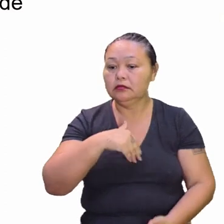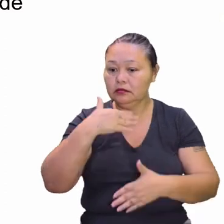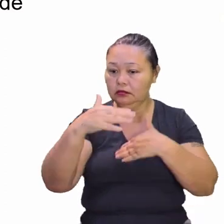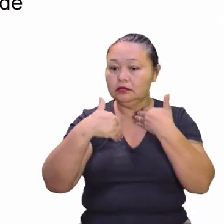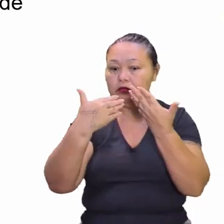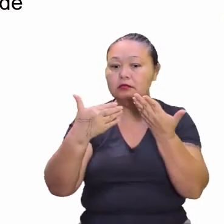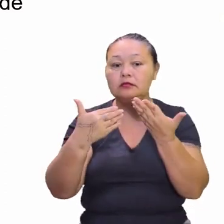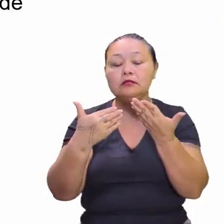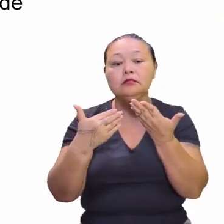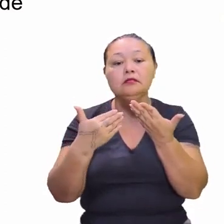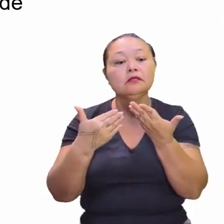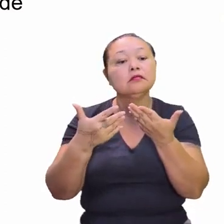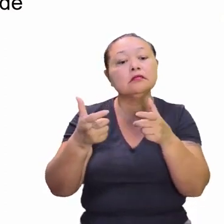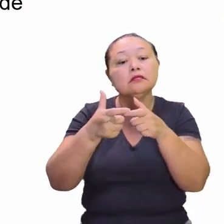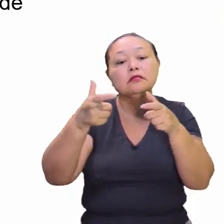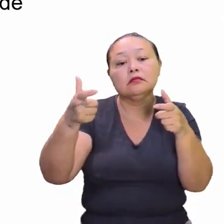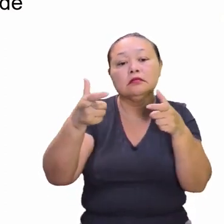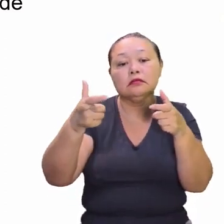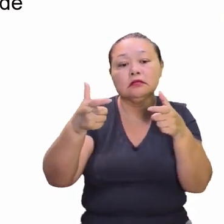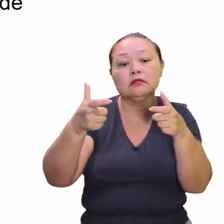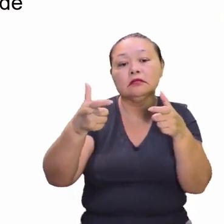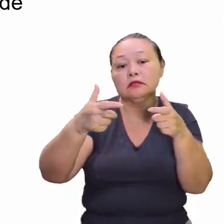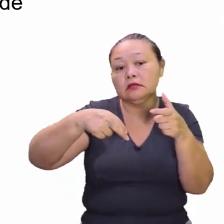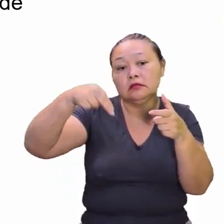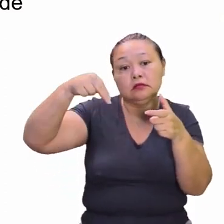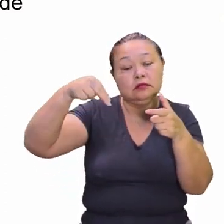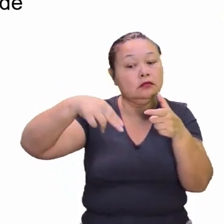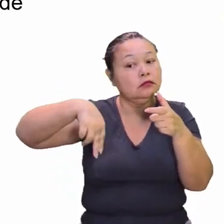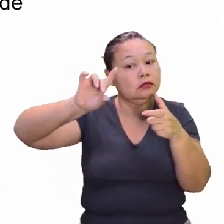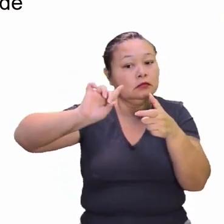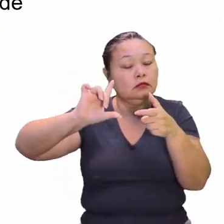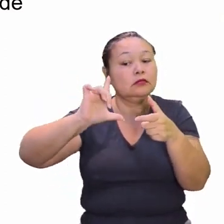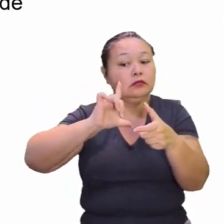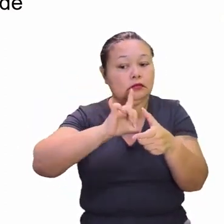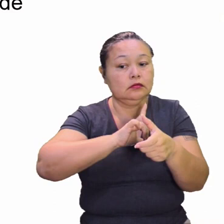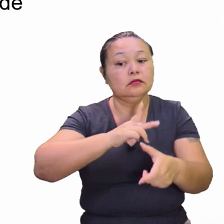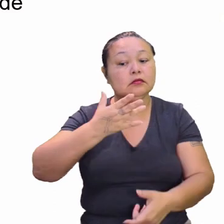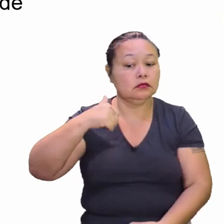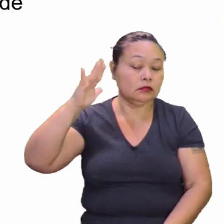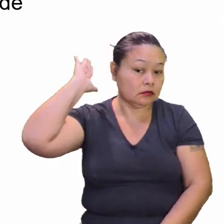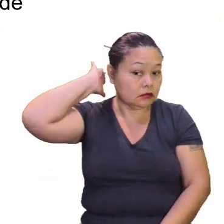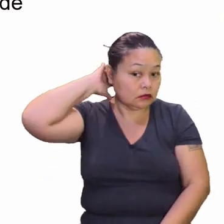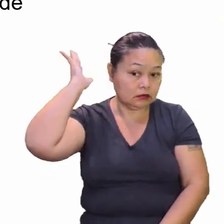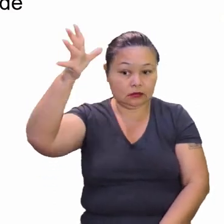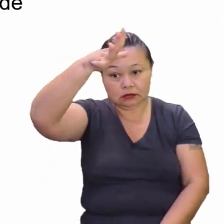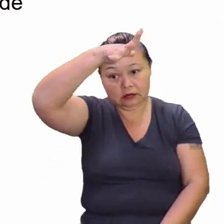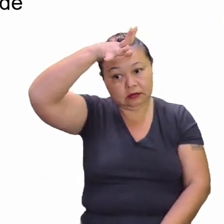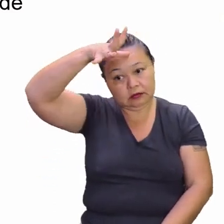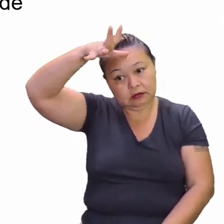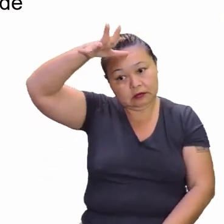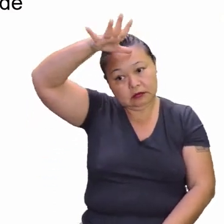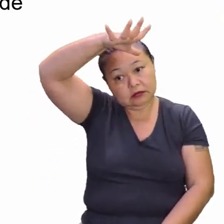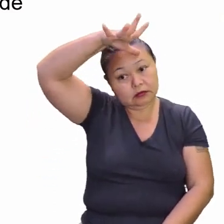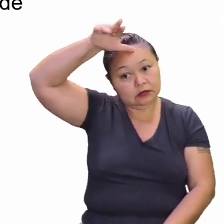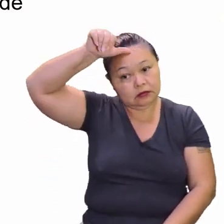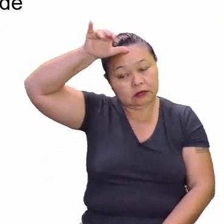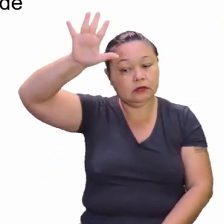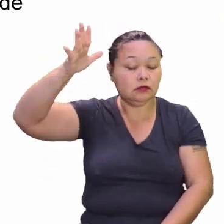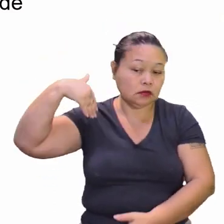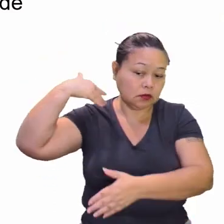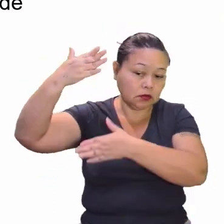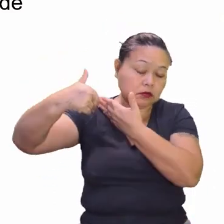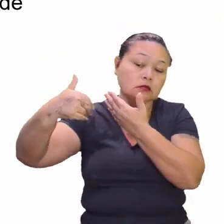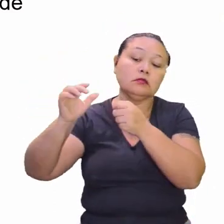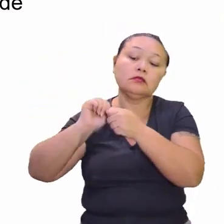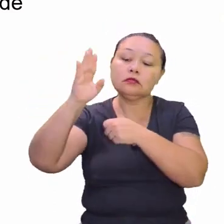expressividade. Muito bem. Beleza? É o maior da região norte? Também não. Temos o Pará e o Amazonas, que falamos que já,